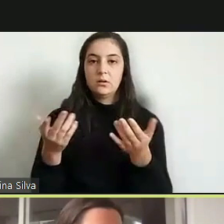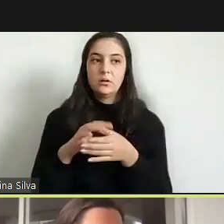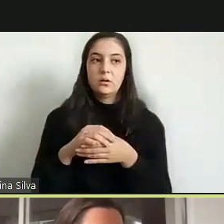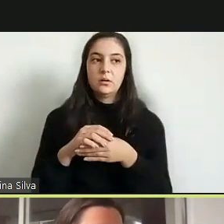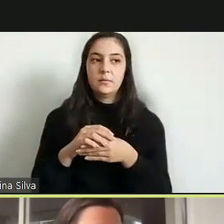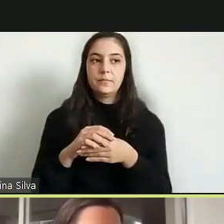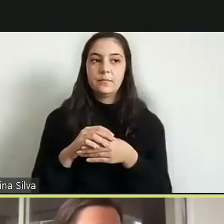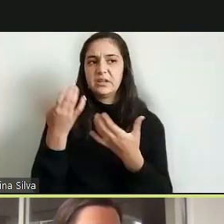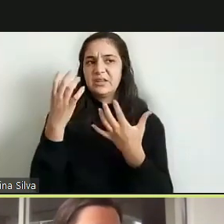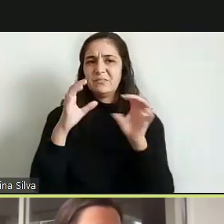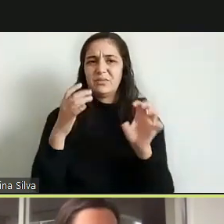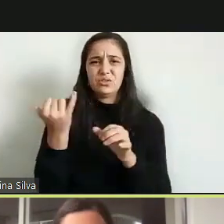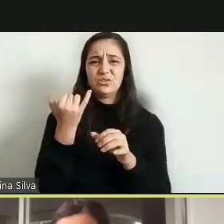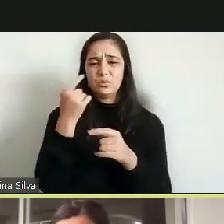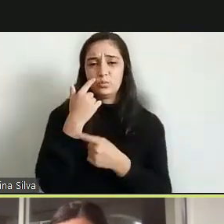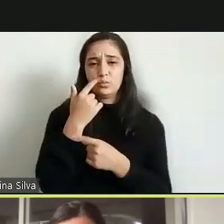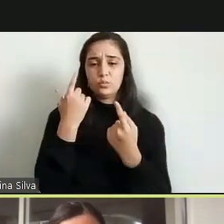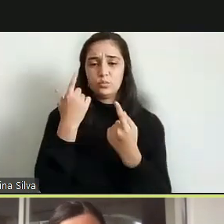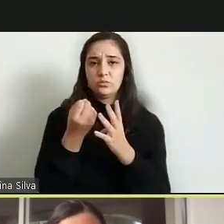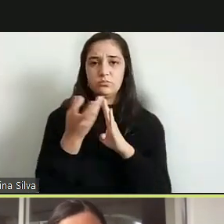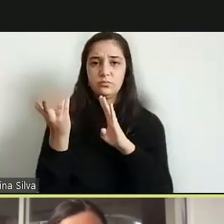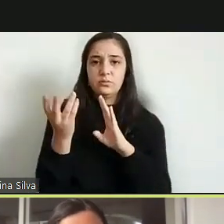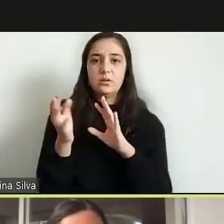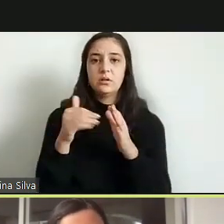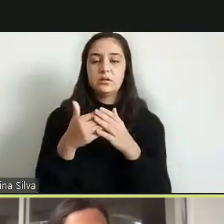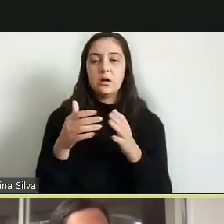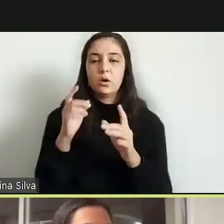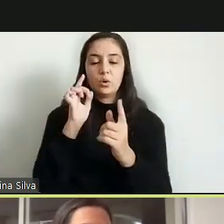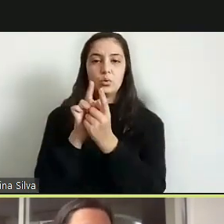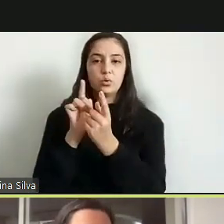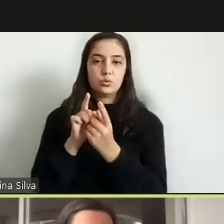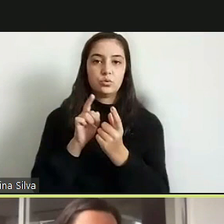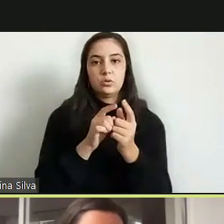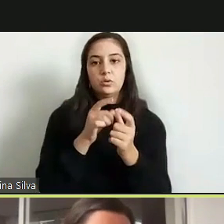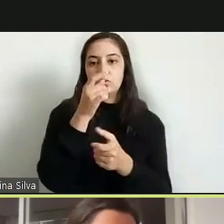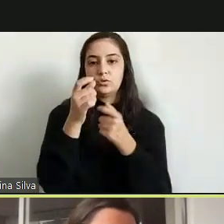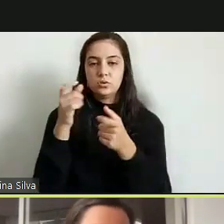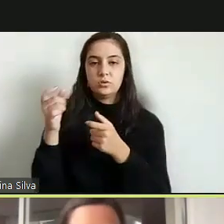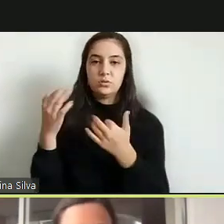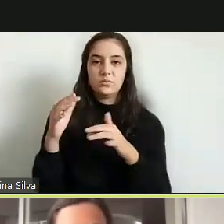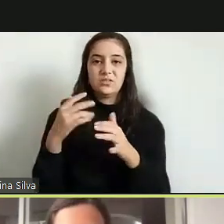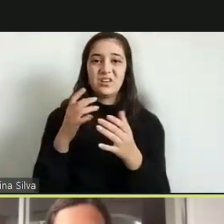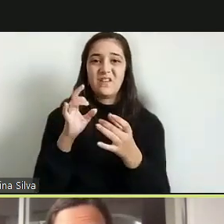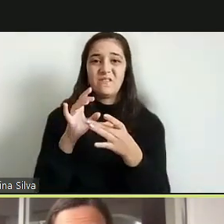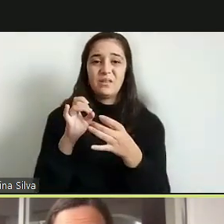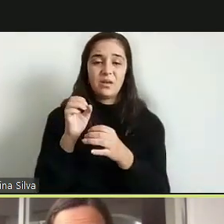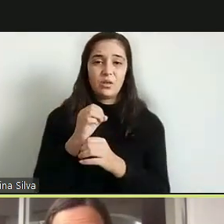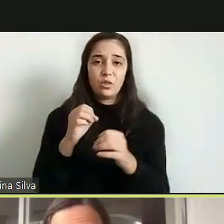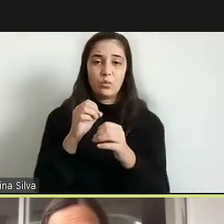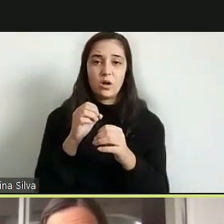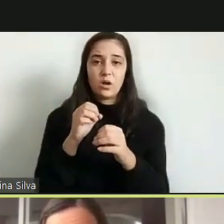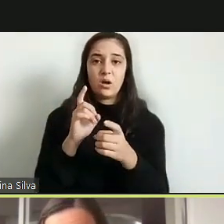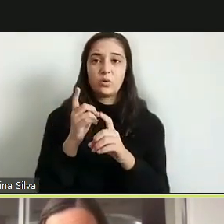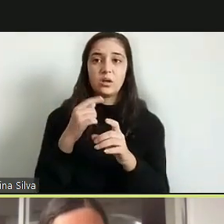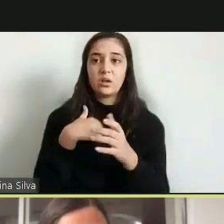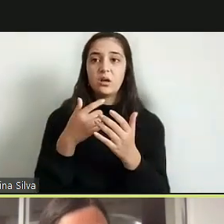imensas instituições públicas passam por lá as suas consultas aos cidadãos, mas que muitas vezes não dão feedback sobre o que é que